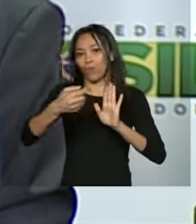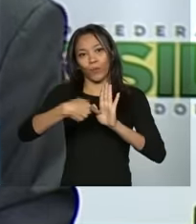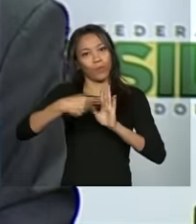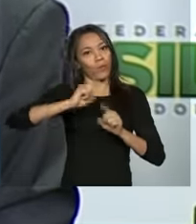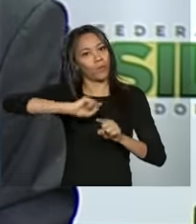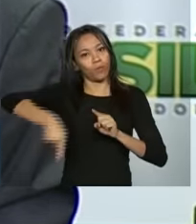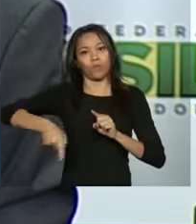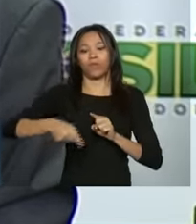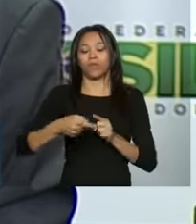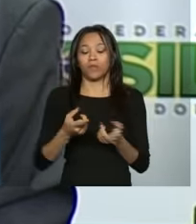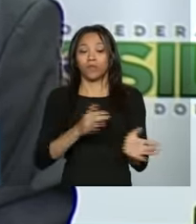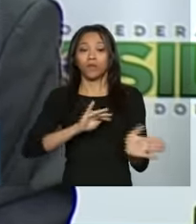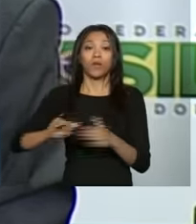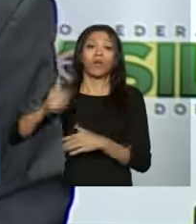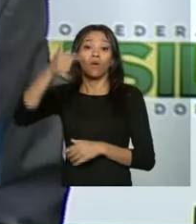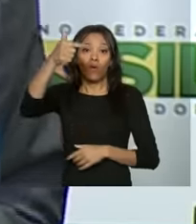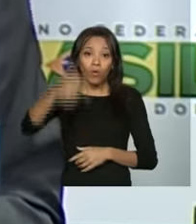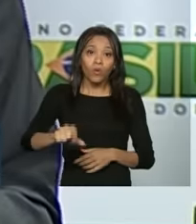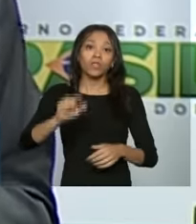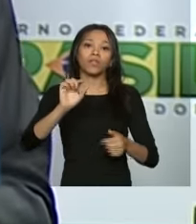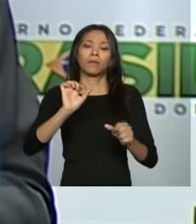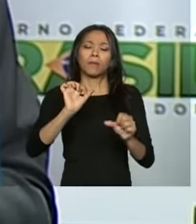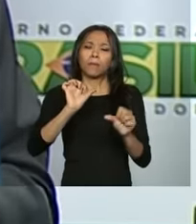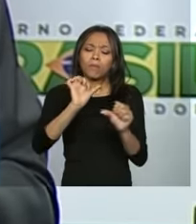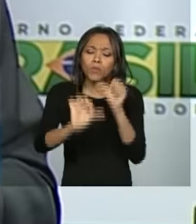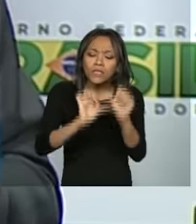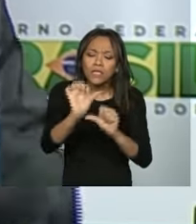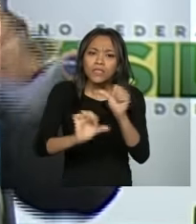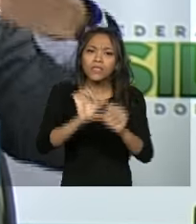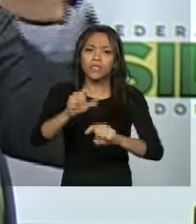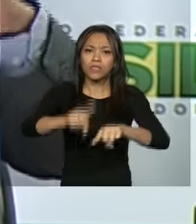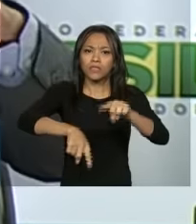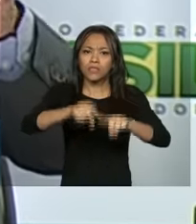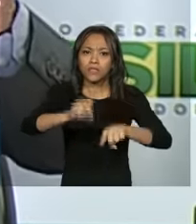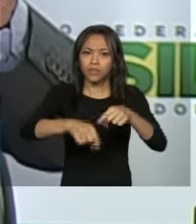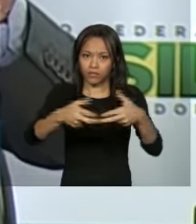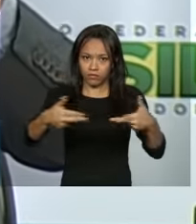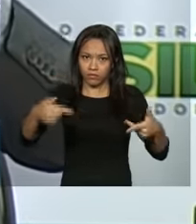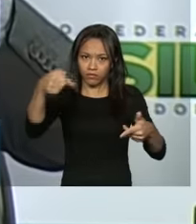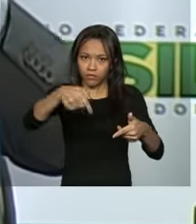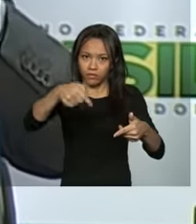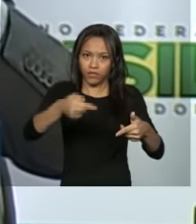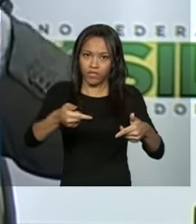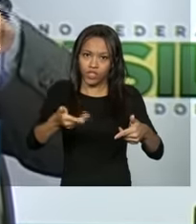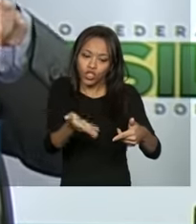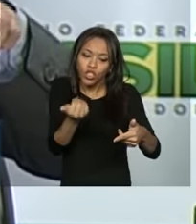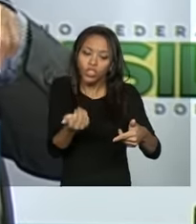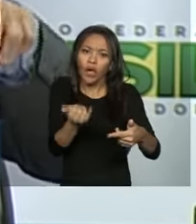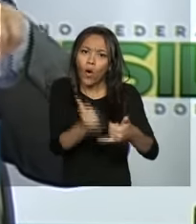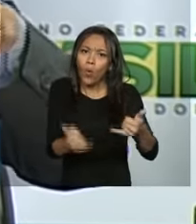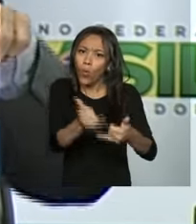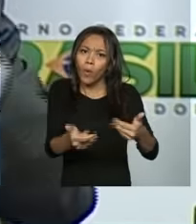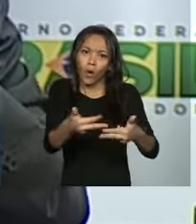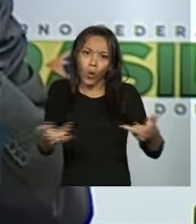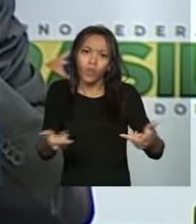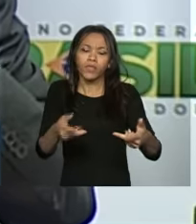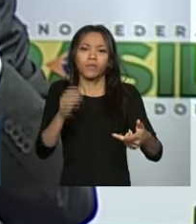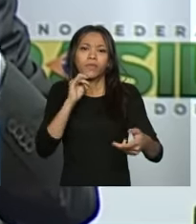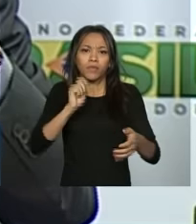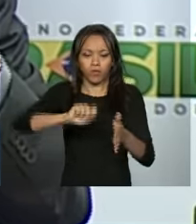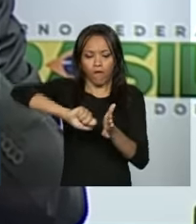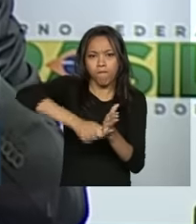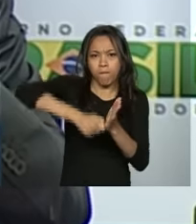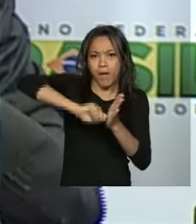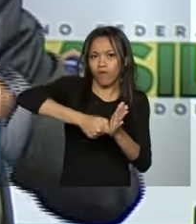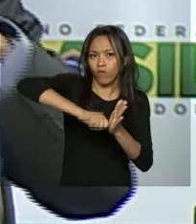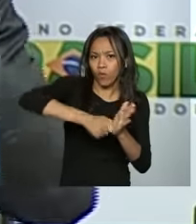irregulares pequenas alterações do produto levam a aumentos injustificáveis Então faz uma pequena variação no tamanho do parafuso no